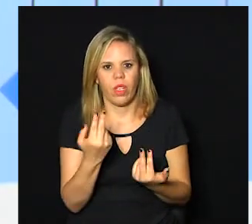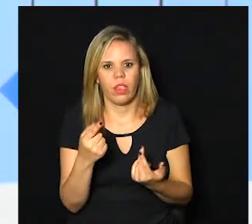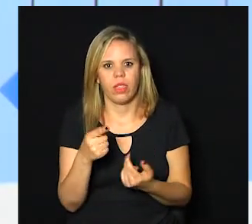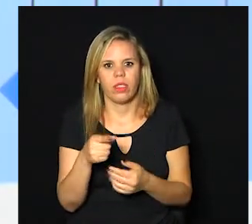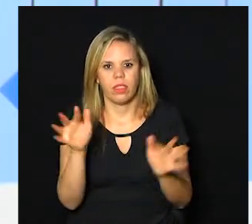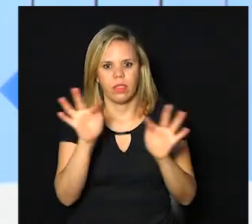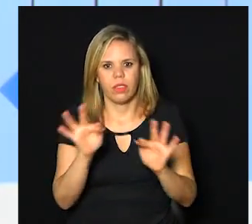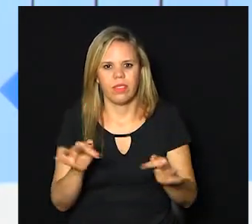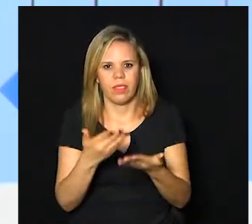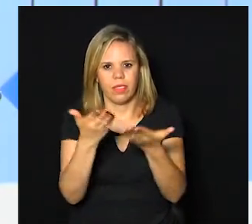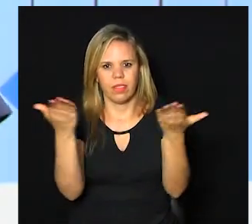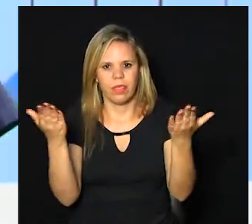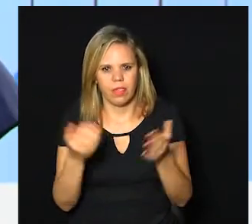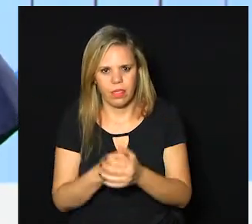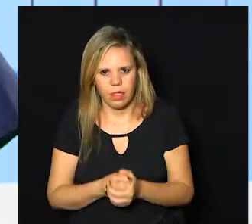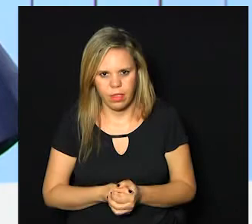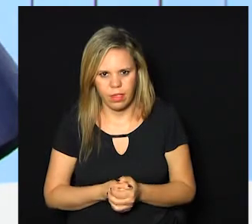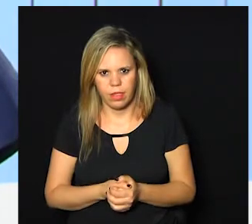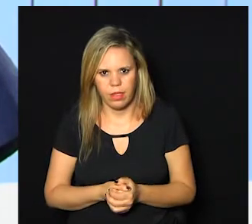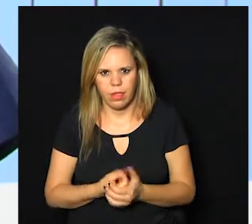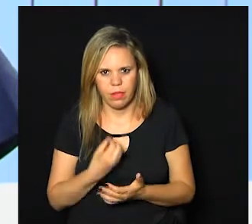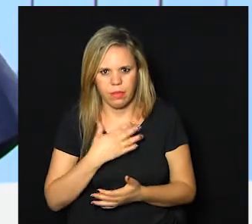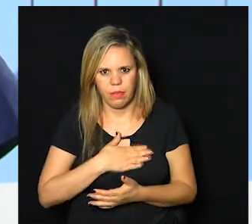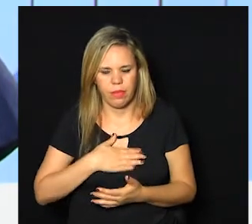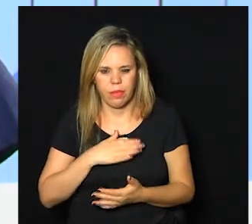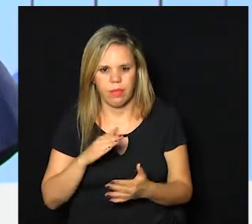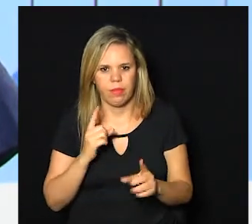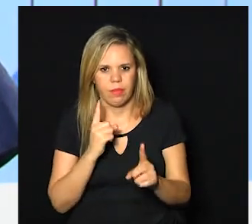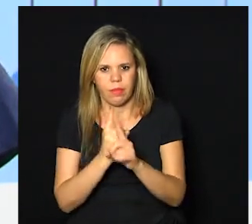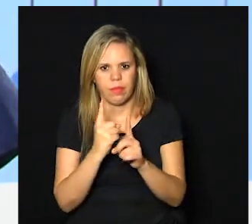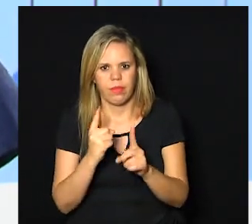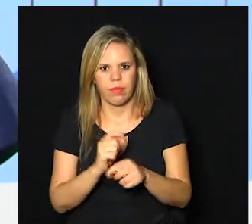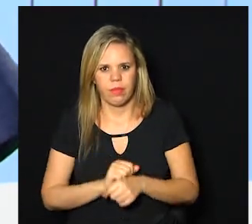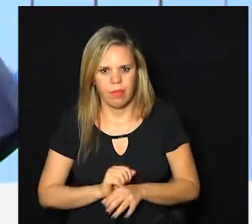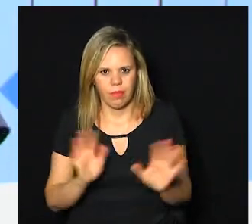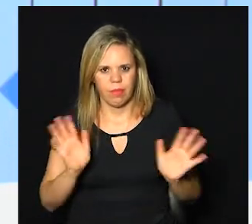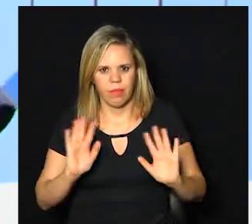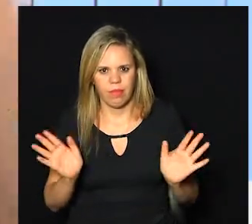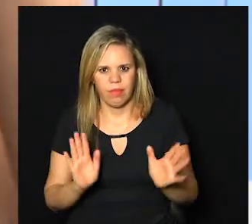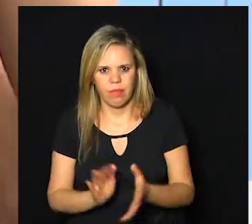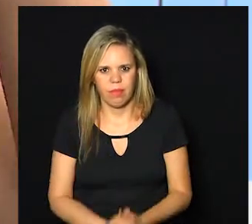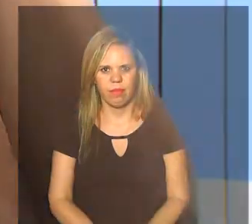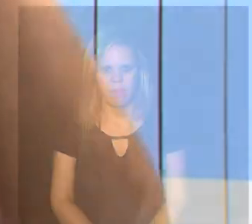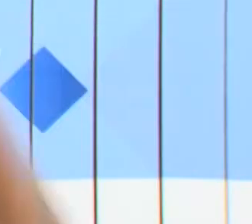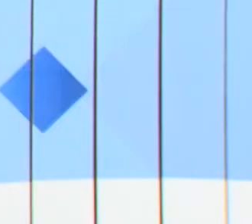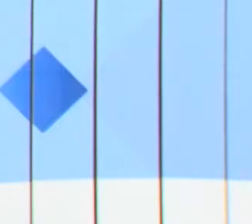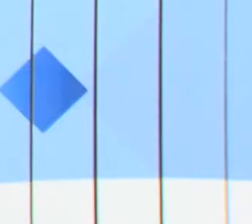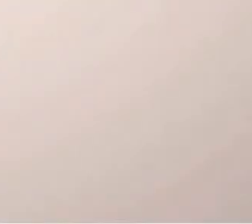Estela, hein? Seja muito feliz e fique bem. Até nosso próximo encontro. Tchau!